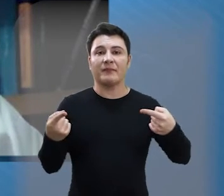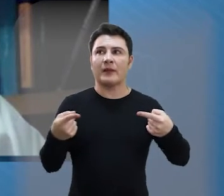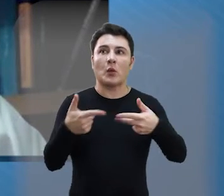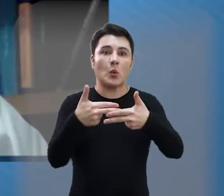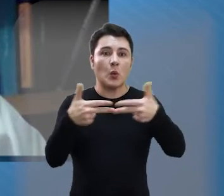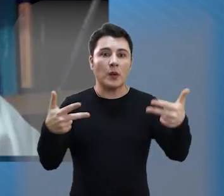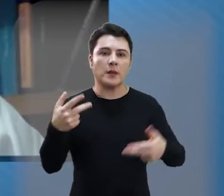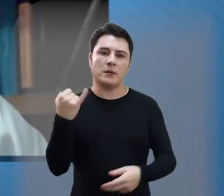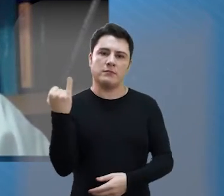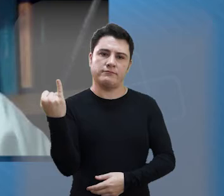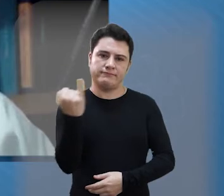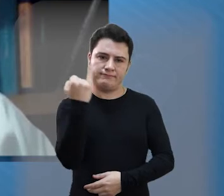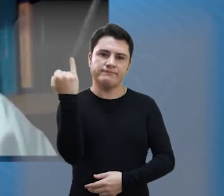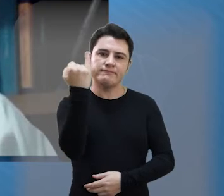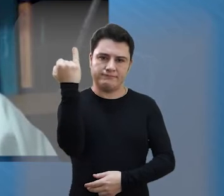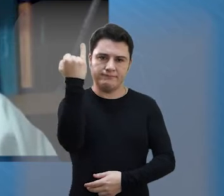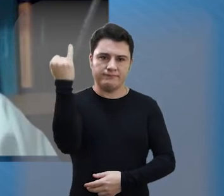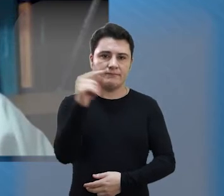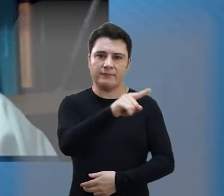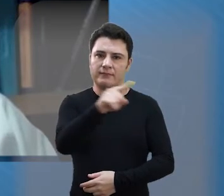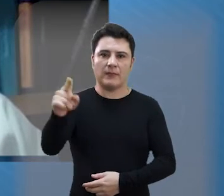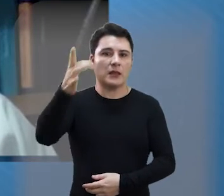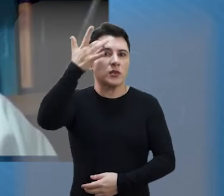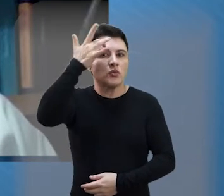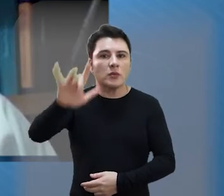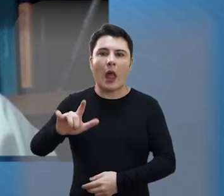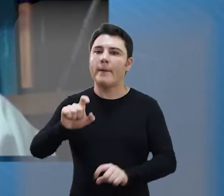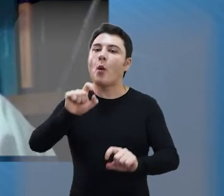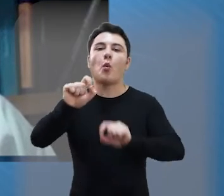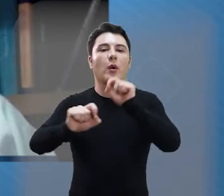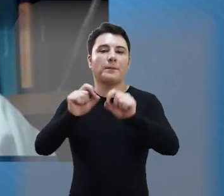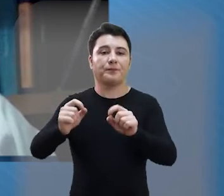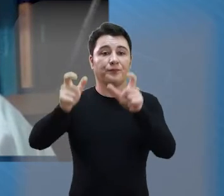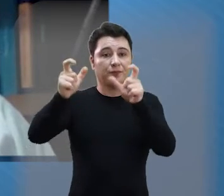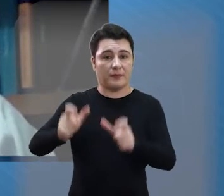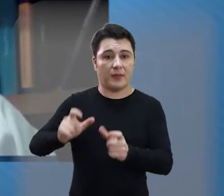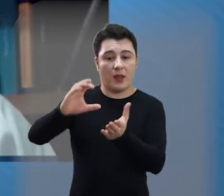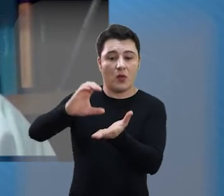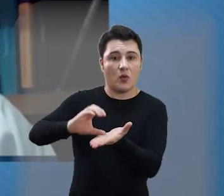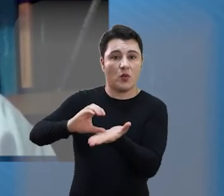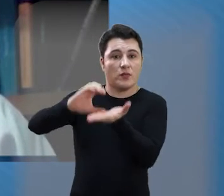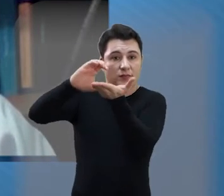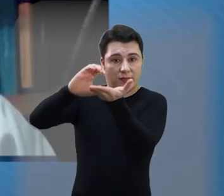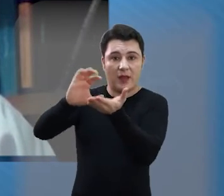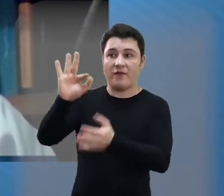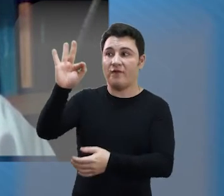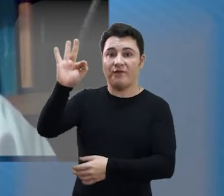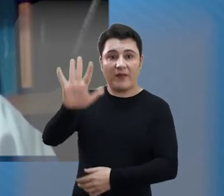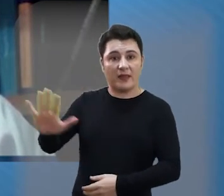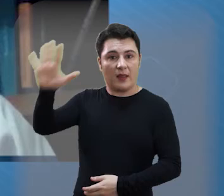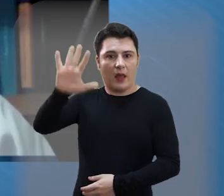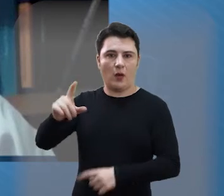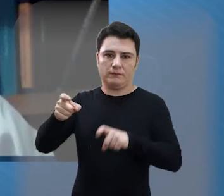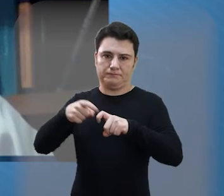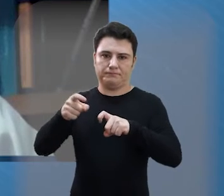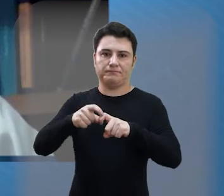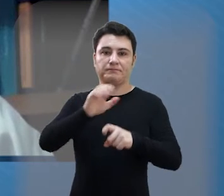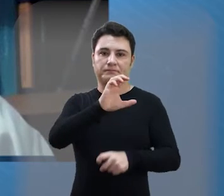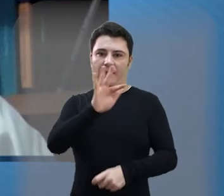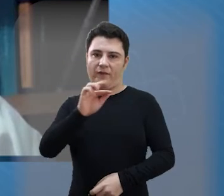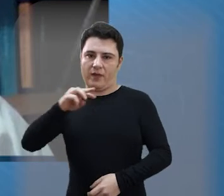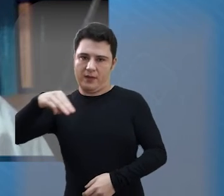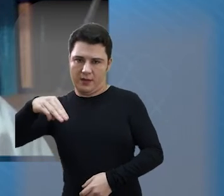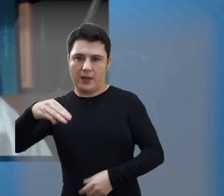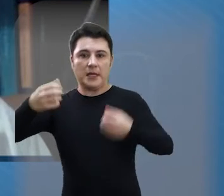desse profissional. Uma dica muito importante que as pessoas não sabem: o Conselho Federal de Medicina,